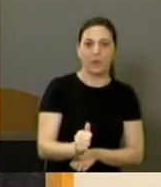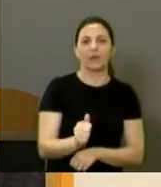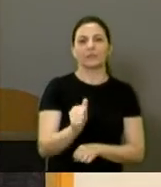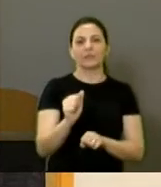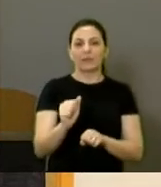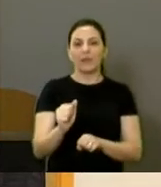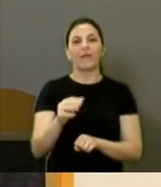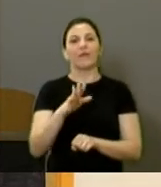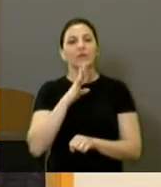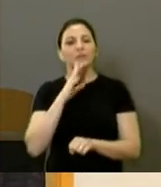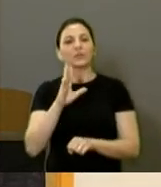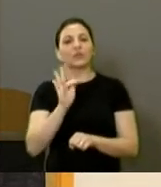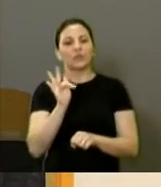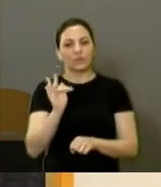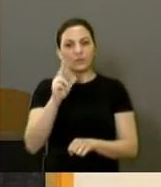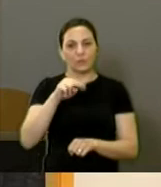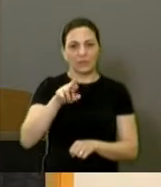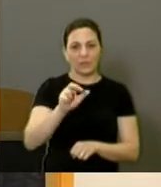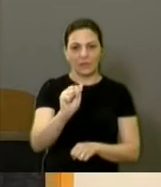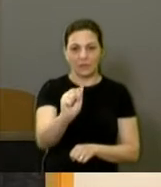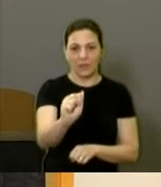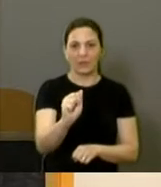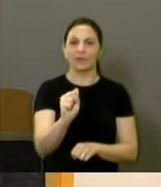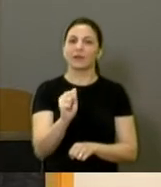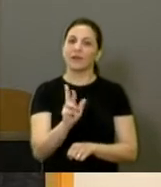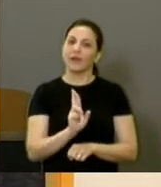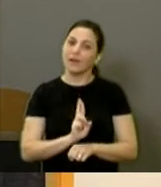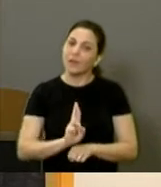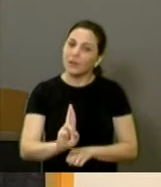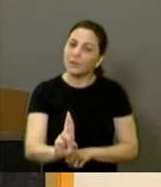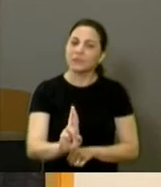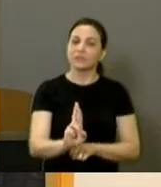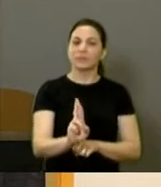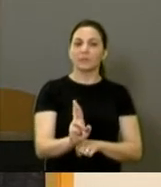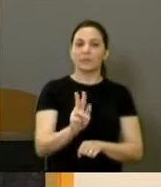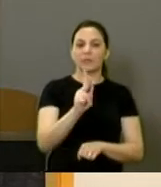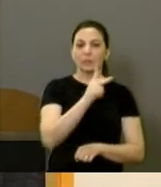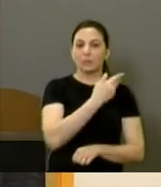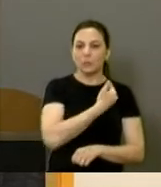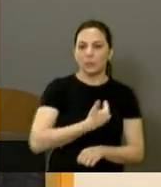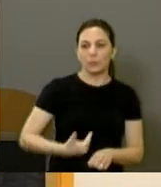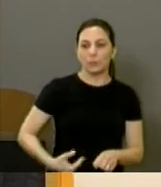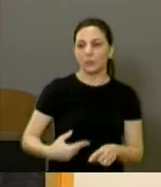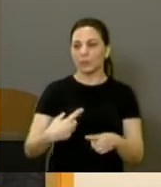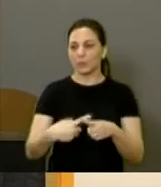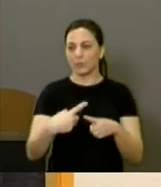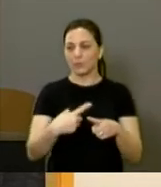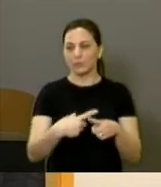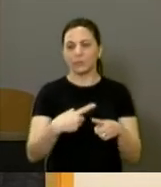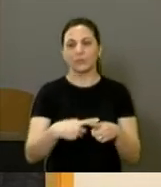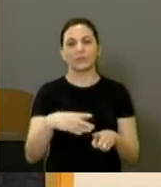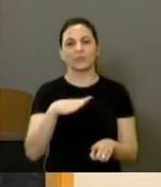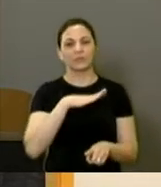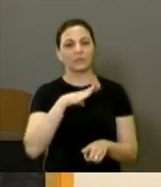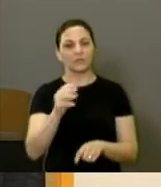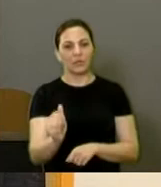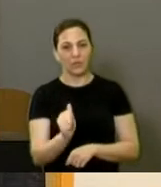matéria e recebe um convite de reconhecimento público. Na verdade, eu acho que a nossa cidade deve ficar bastante